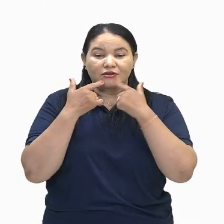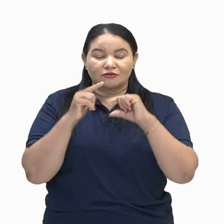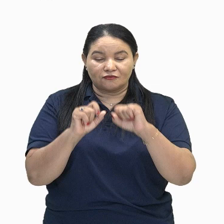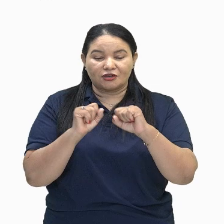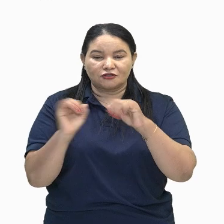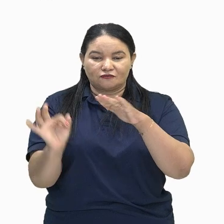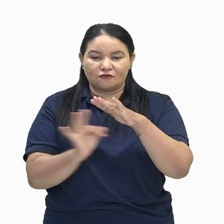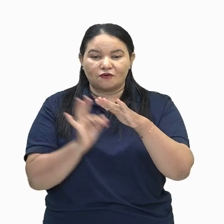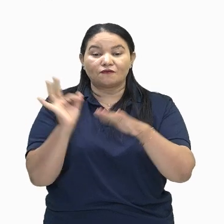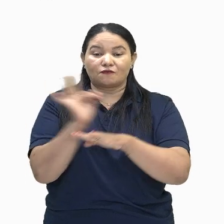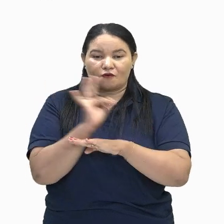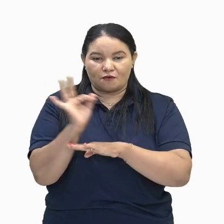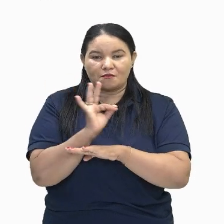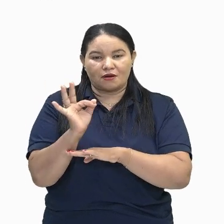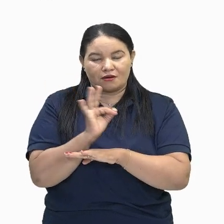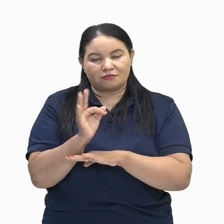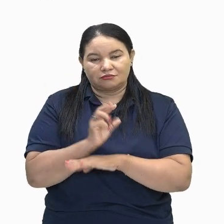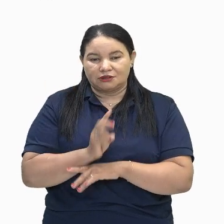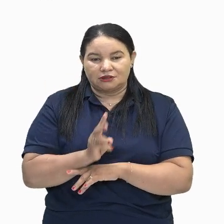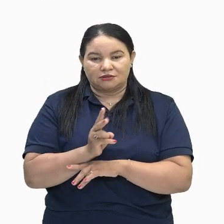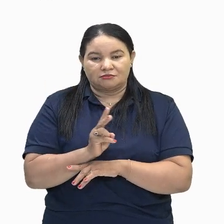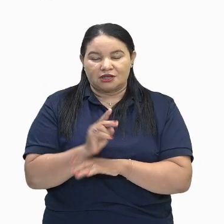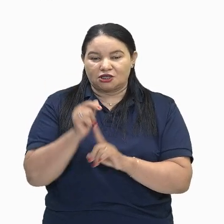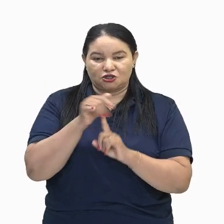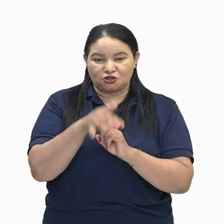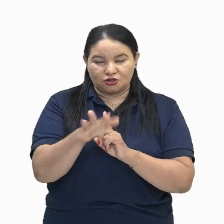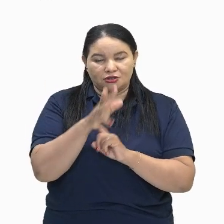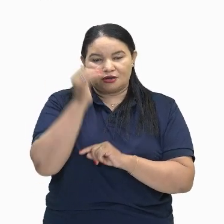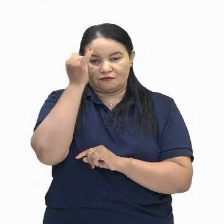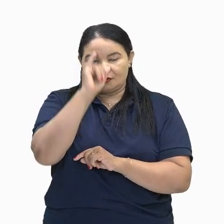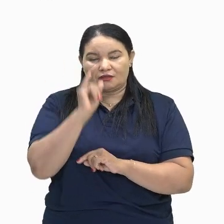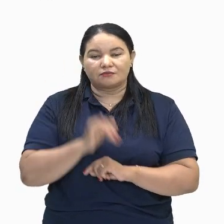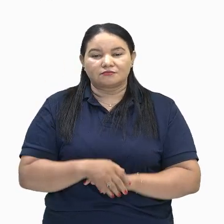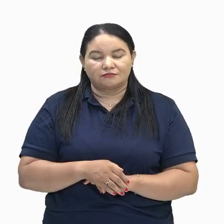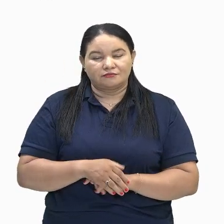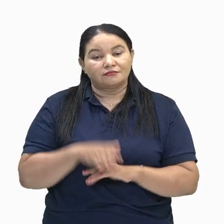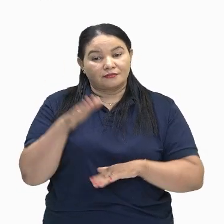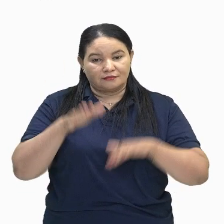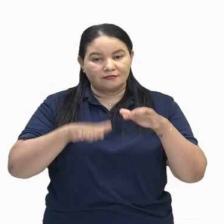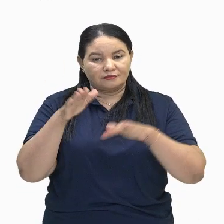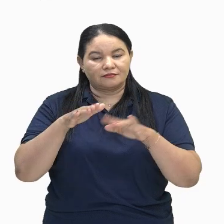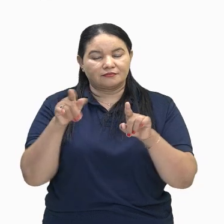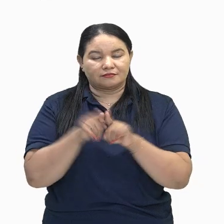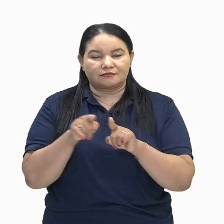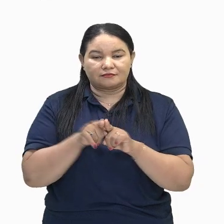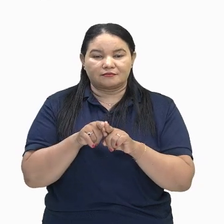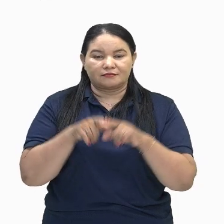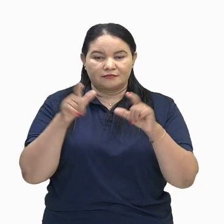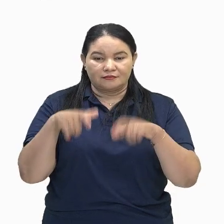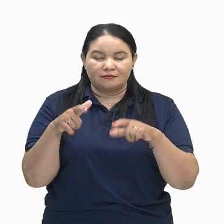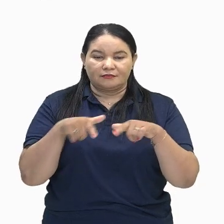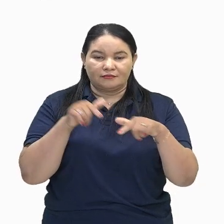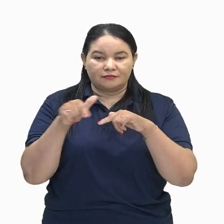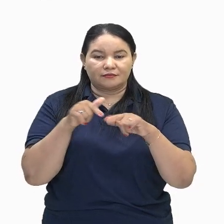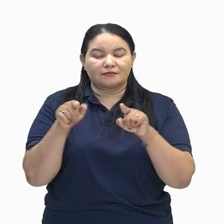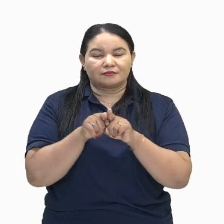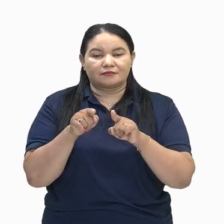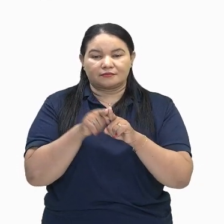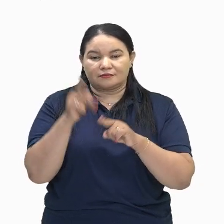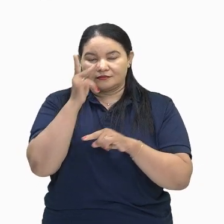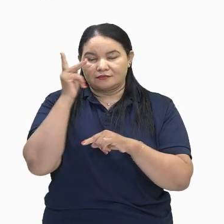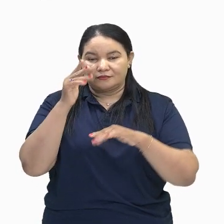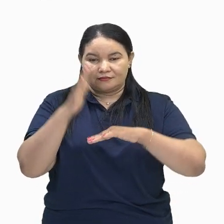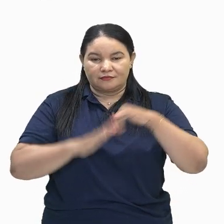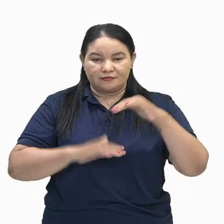formal, né, sem muitas gírias. É claro que depende também do profissional que está sendo